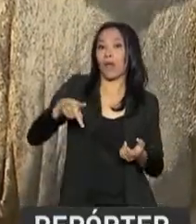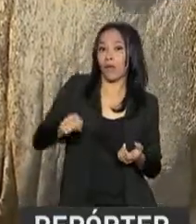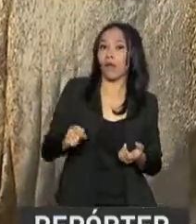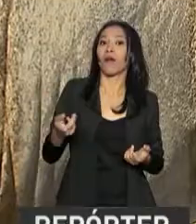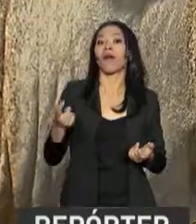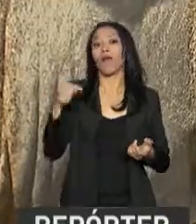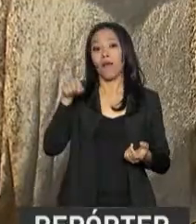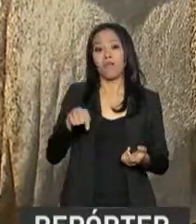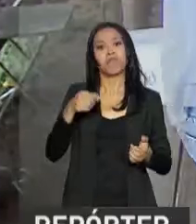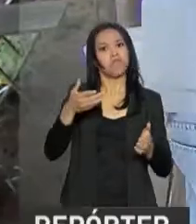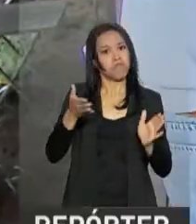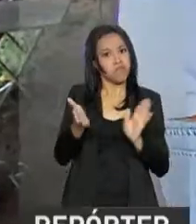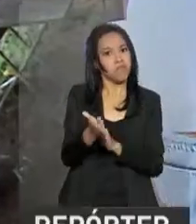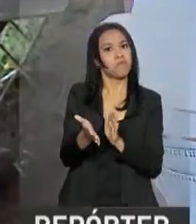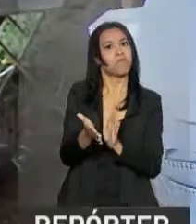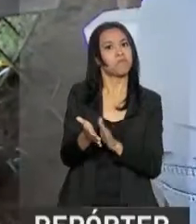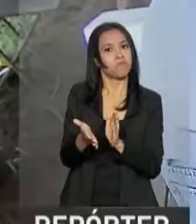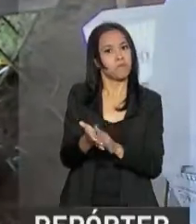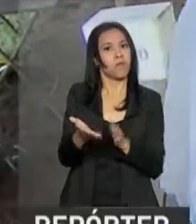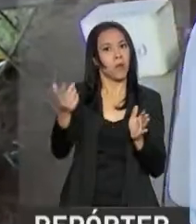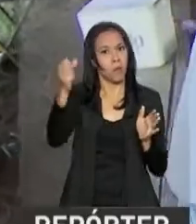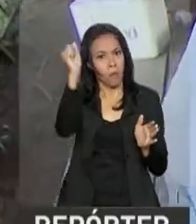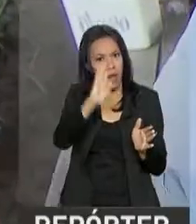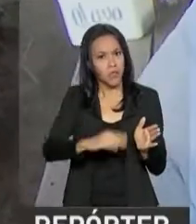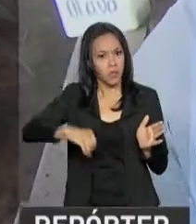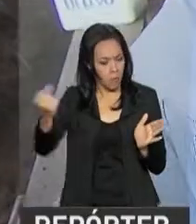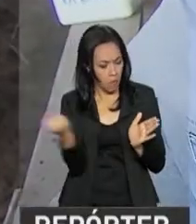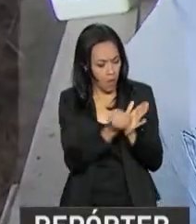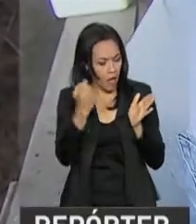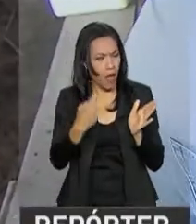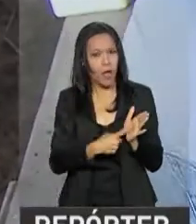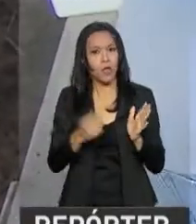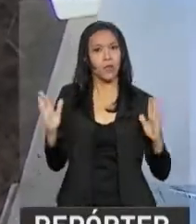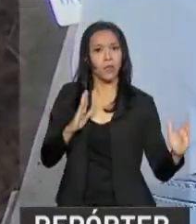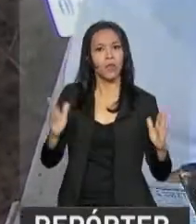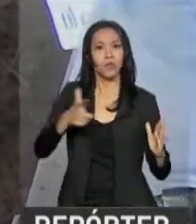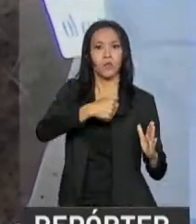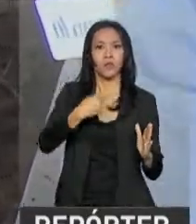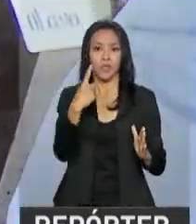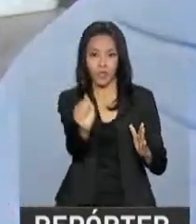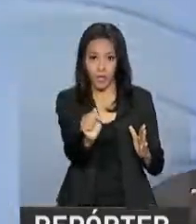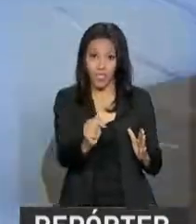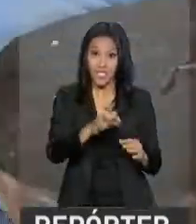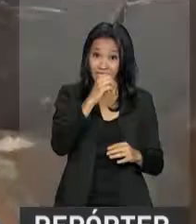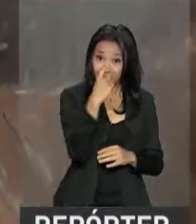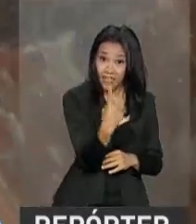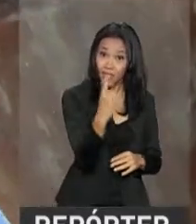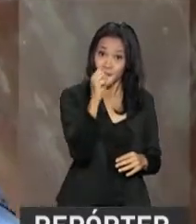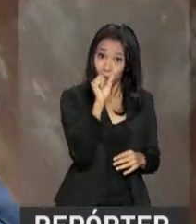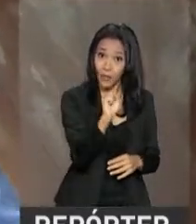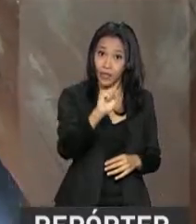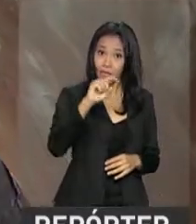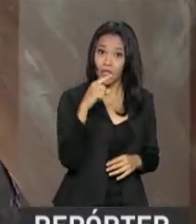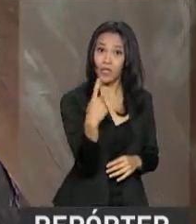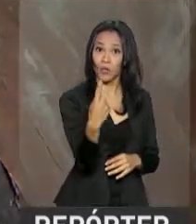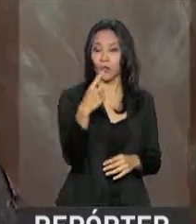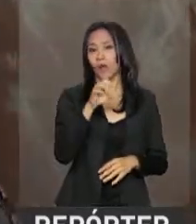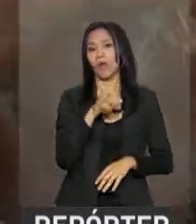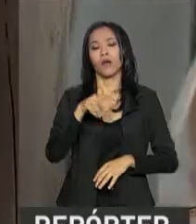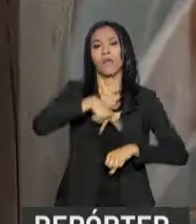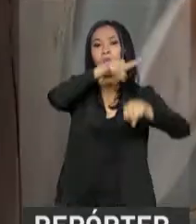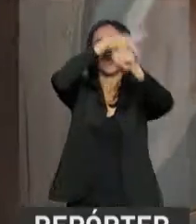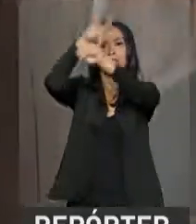aprovou a certificação do brasil em 2017 o 181 países integrantes da oi é